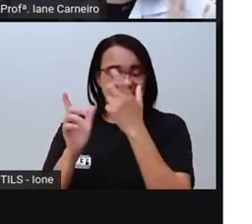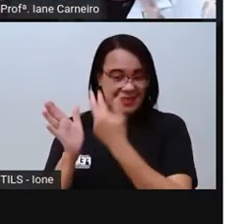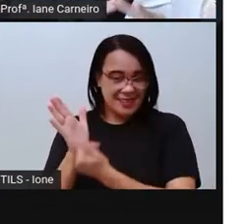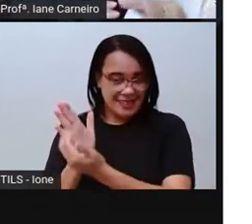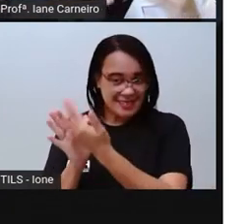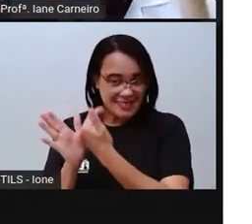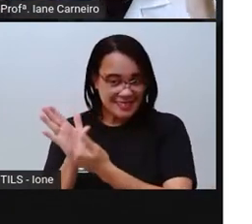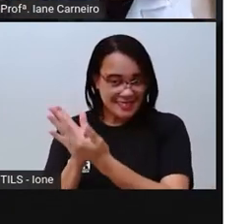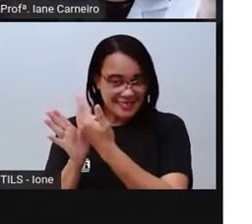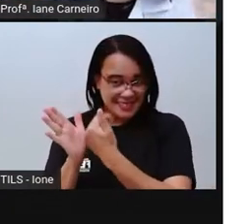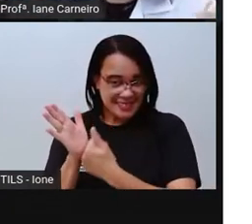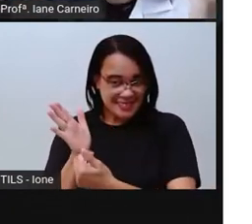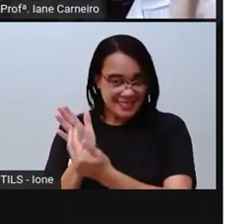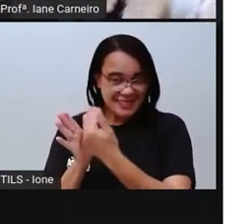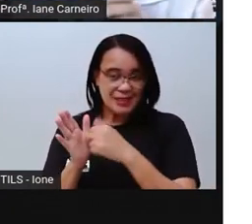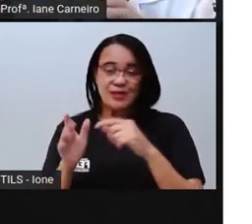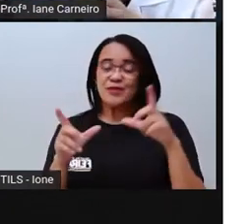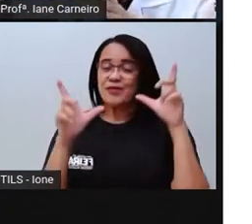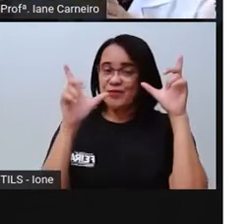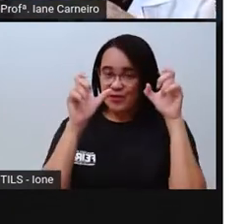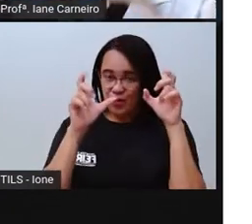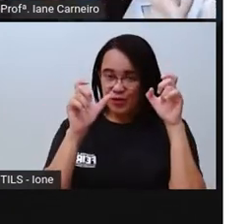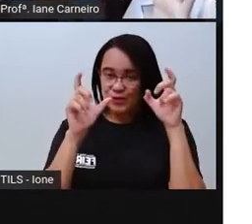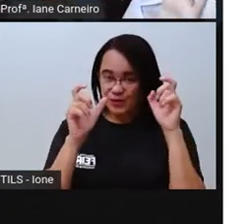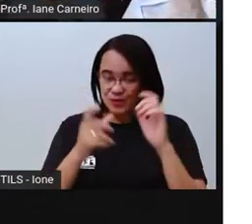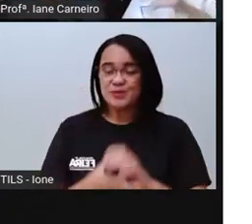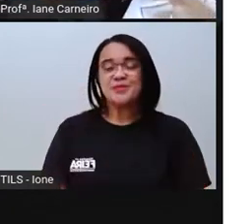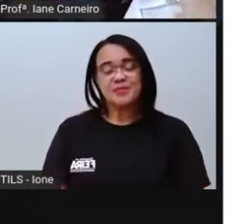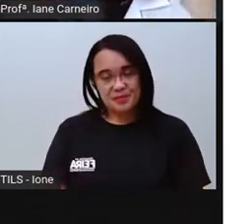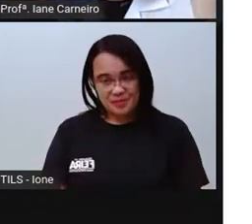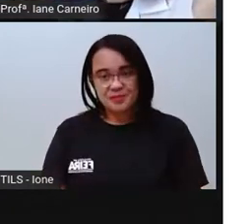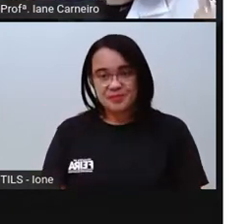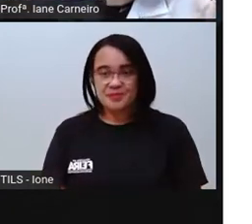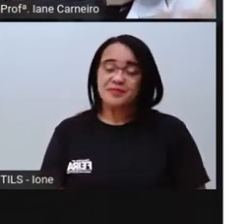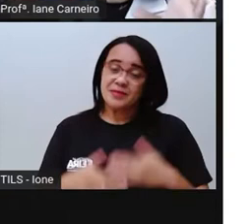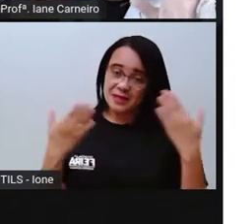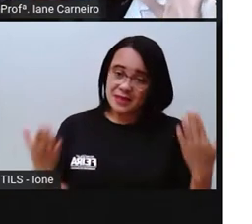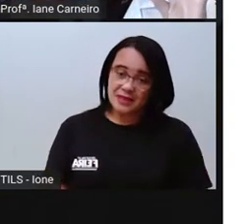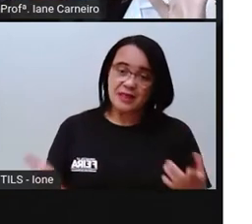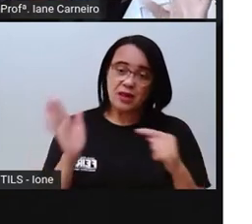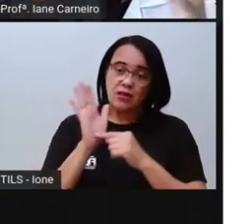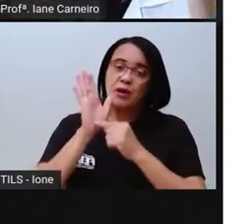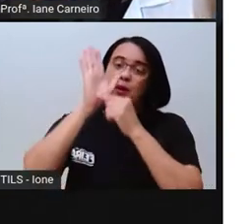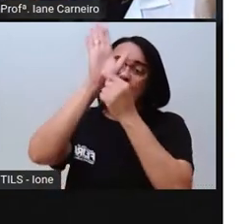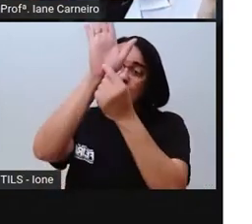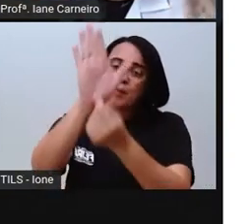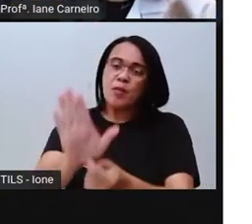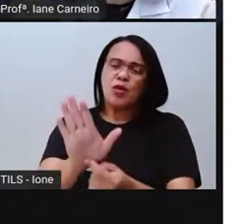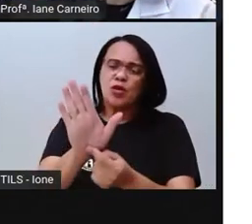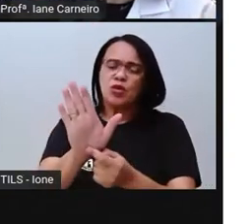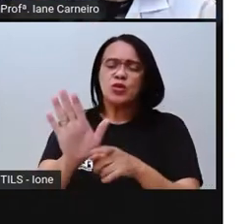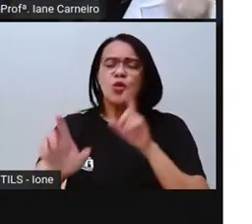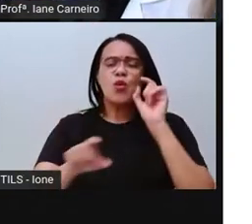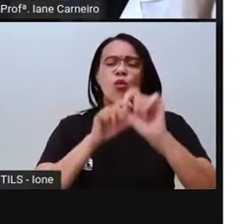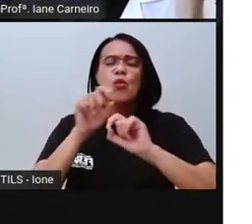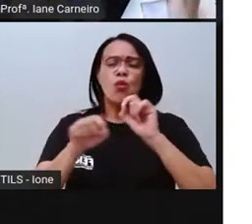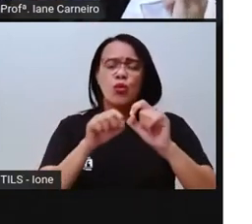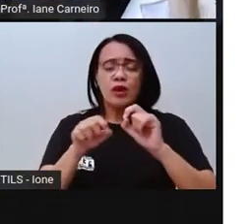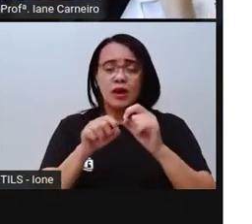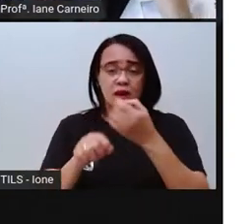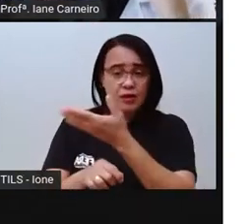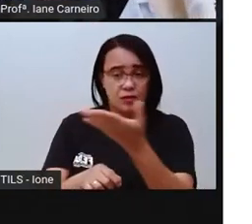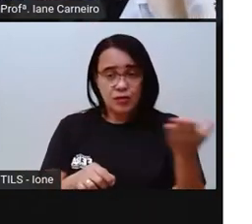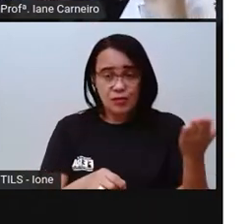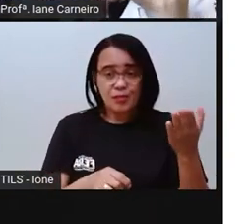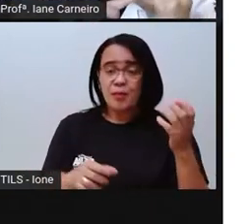fazer, né, a leitura das imagens. A Pro vai mostrar para vocês. Então, vocês têm que ficar muito atentos.